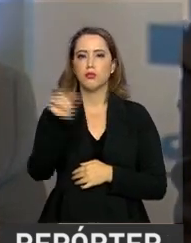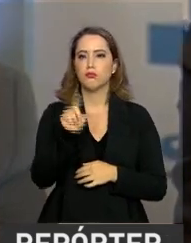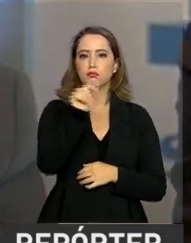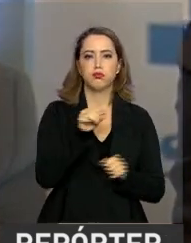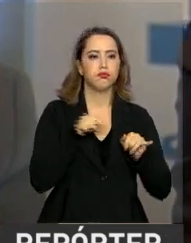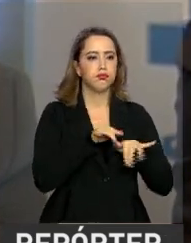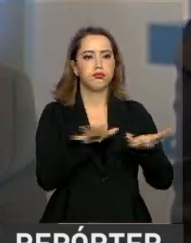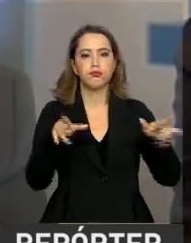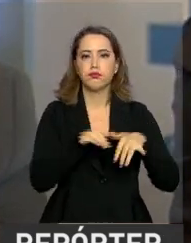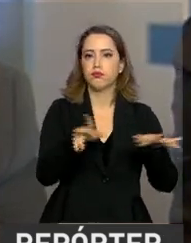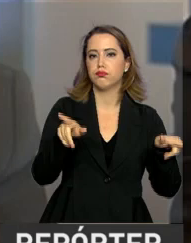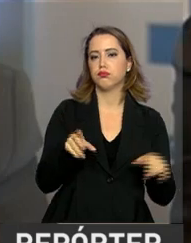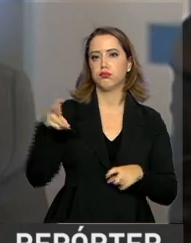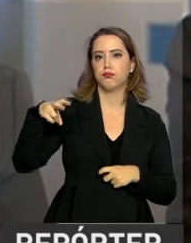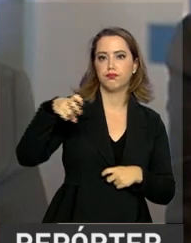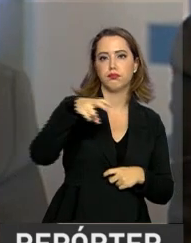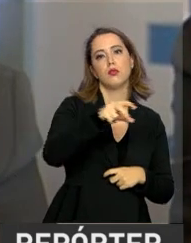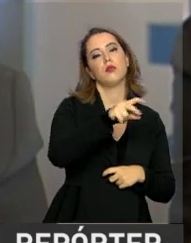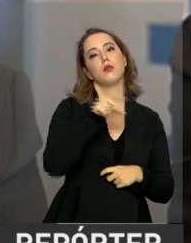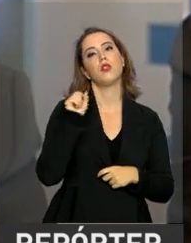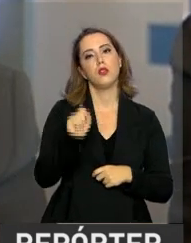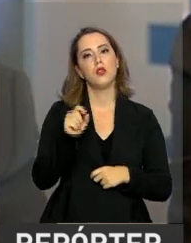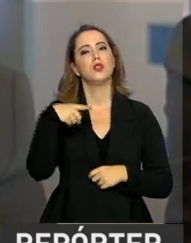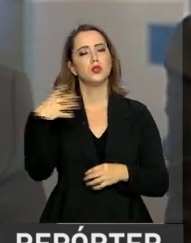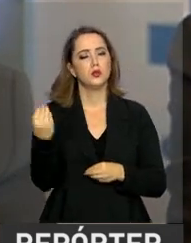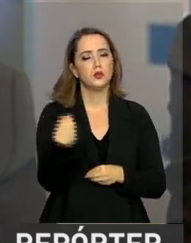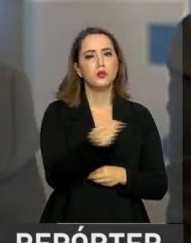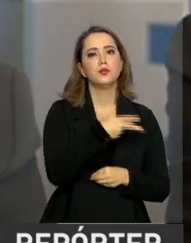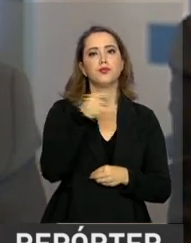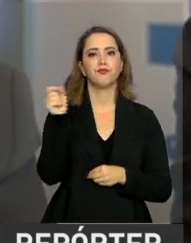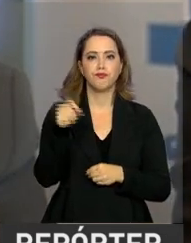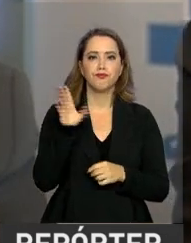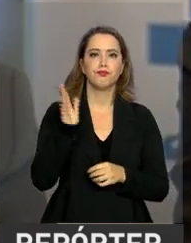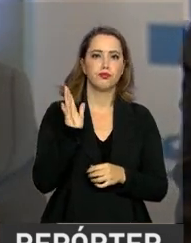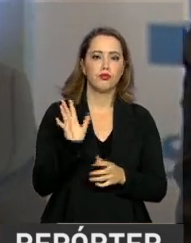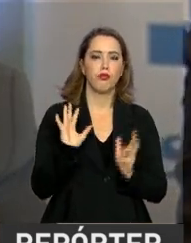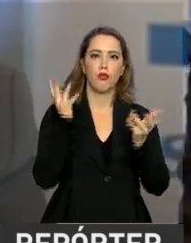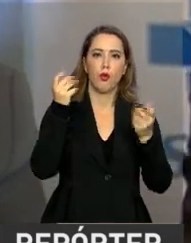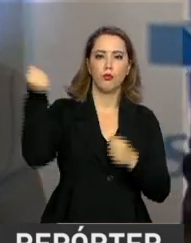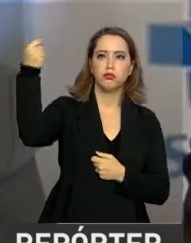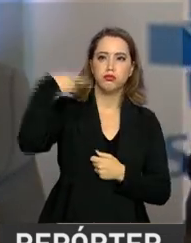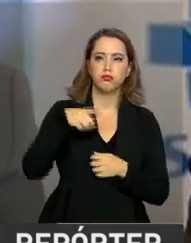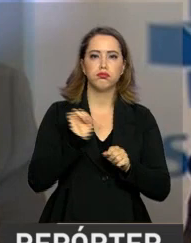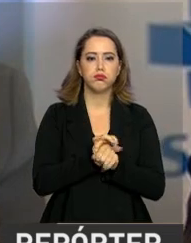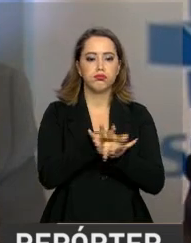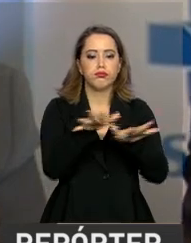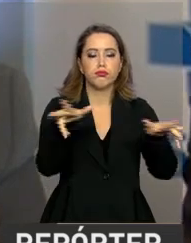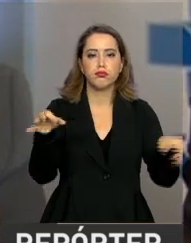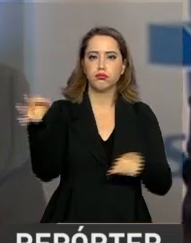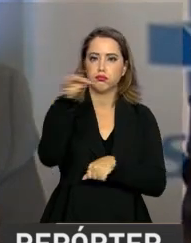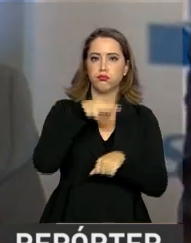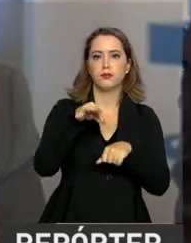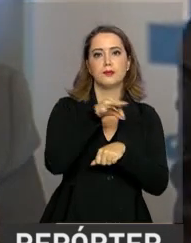países todos em que ele existe, muitos estarão em temporada de verão, com alta proliferação do vírus. Então, a